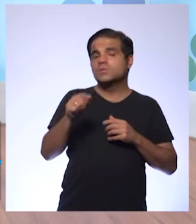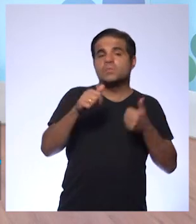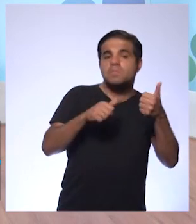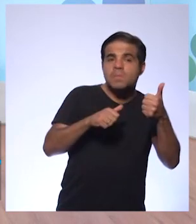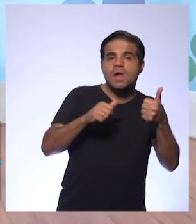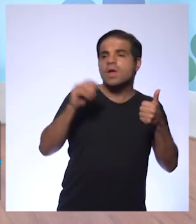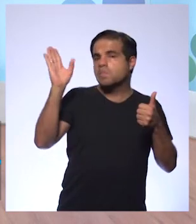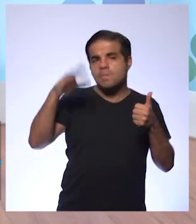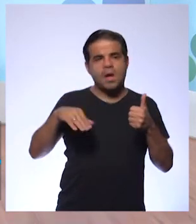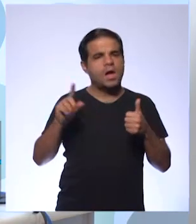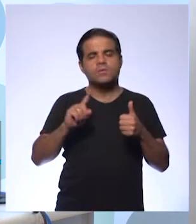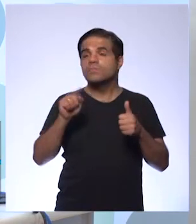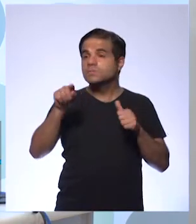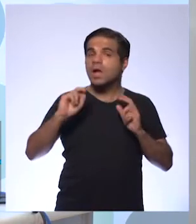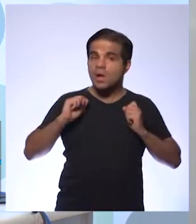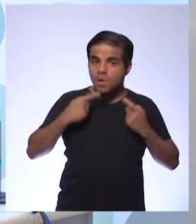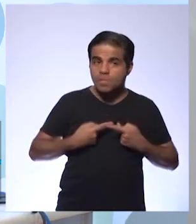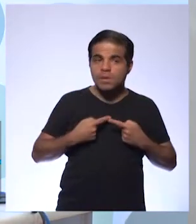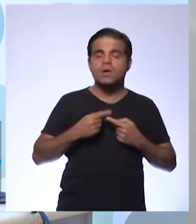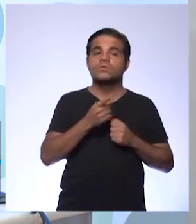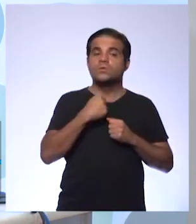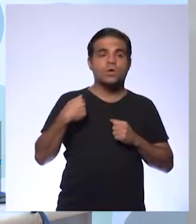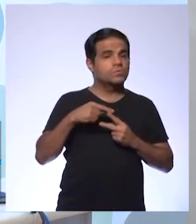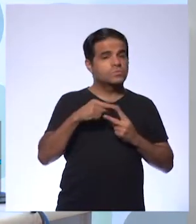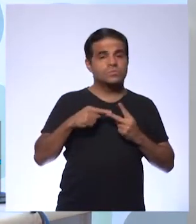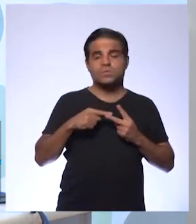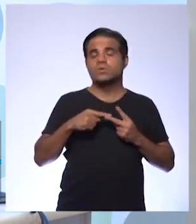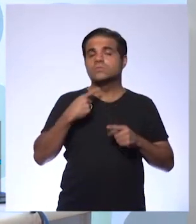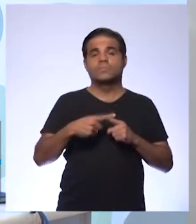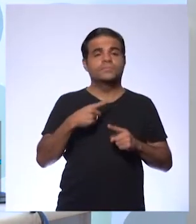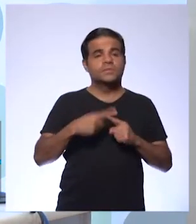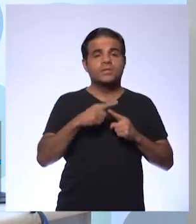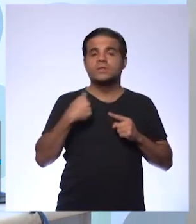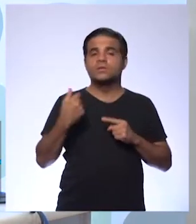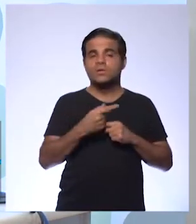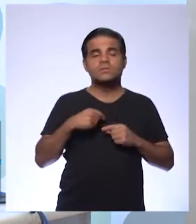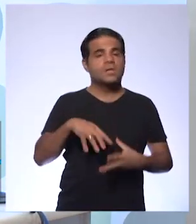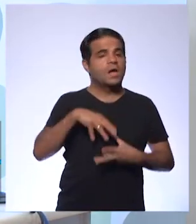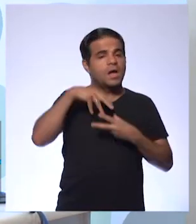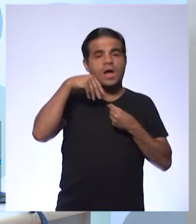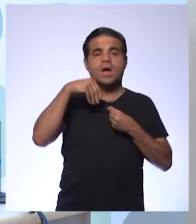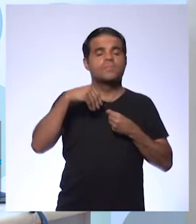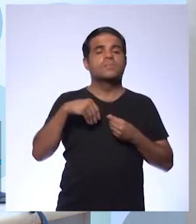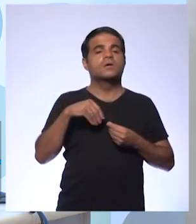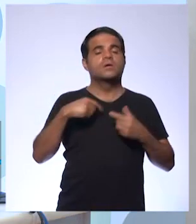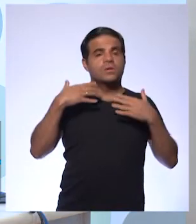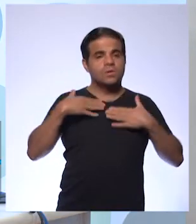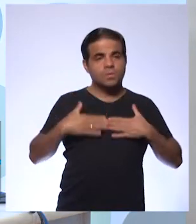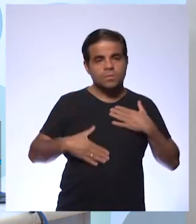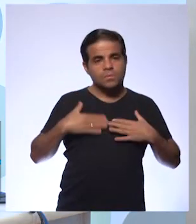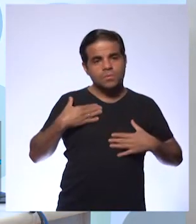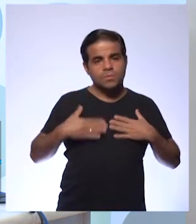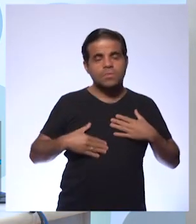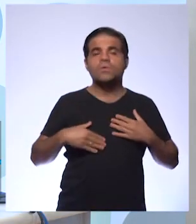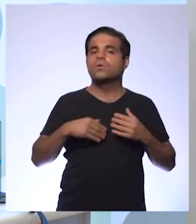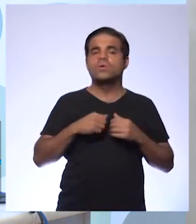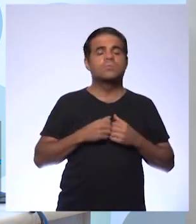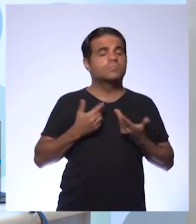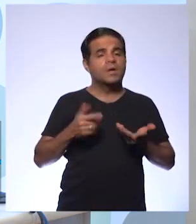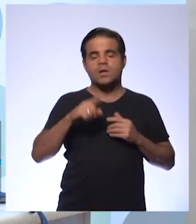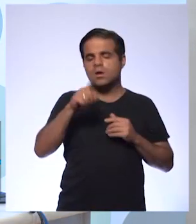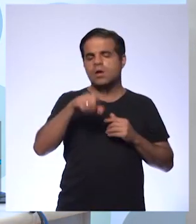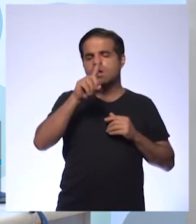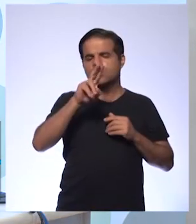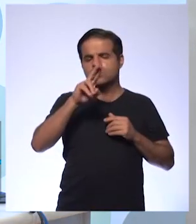nem mal, você é humano, nós somos os dois. Por quê? Porque somos alma e corpo ao mesmo tempo, é esse dualismo.